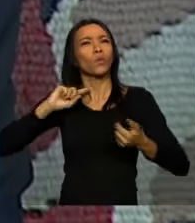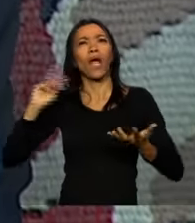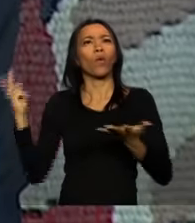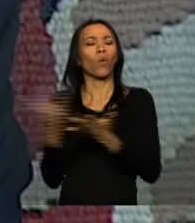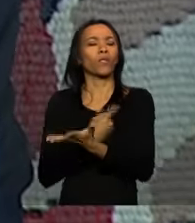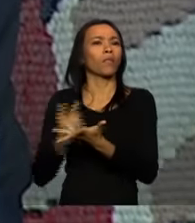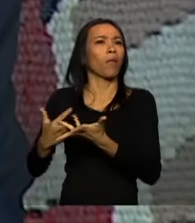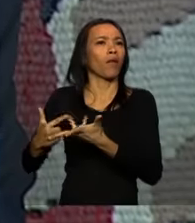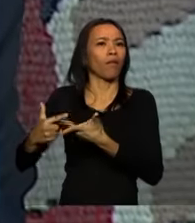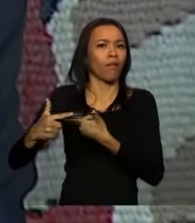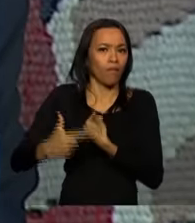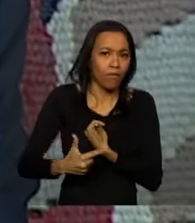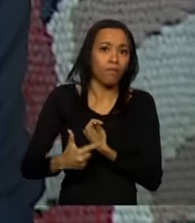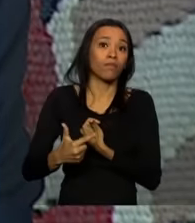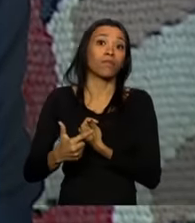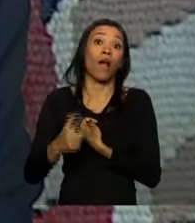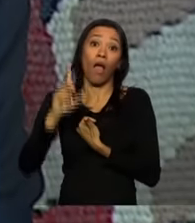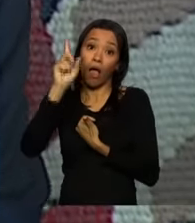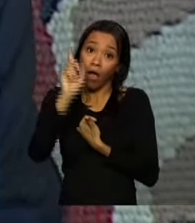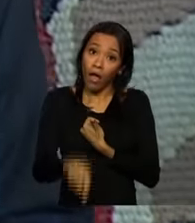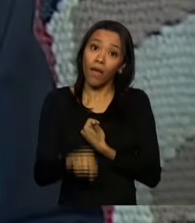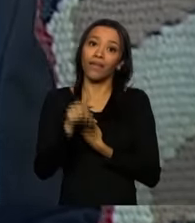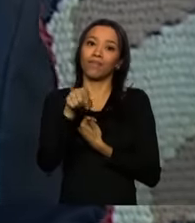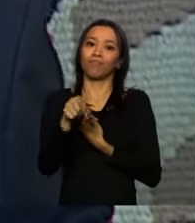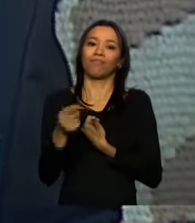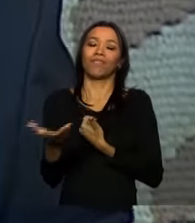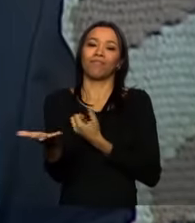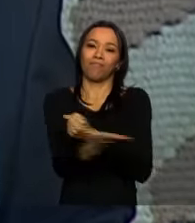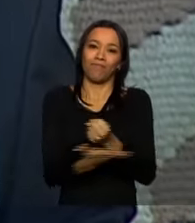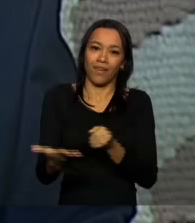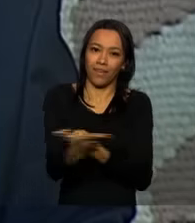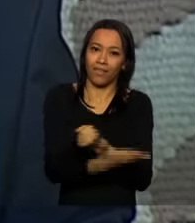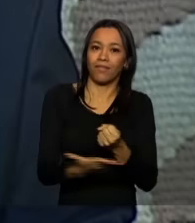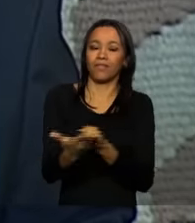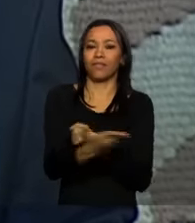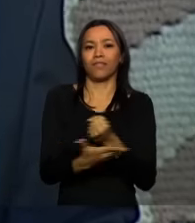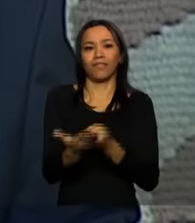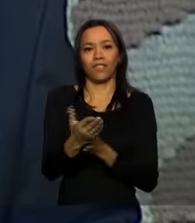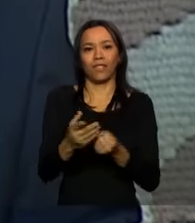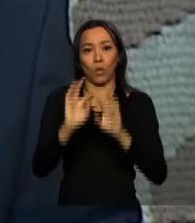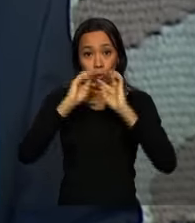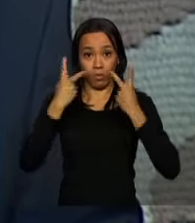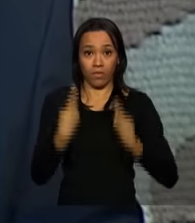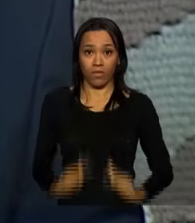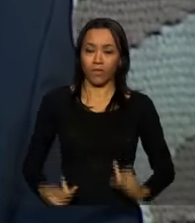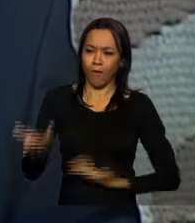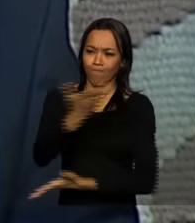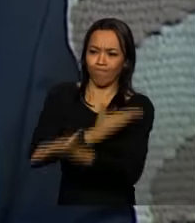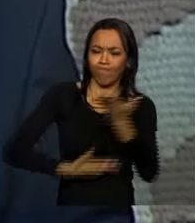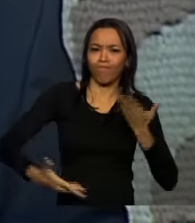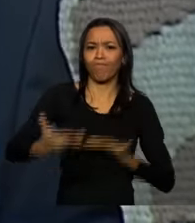realizações. Sobre a base desse componente humano, construímos um relacionamento